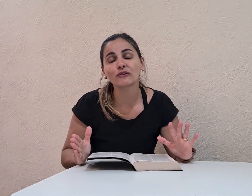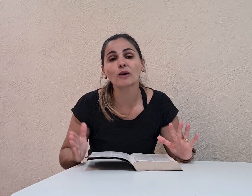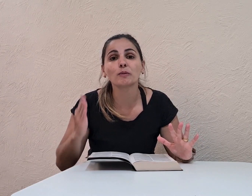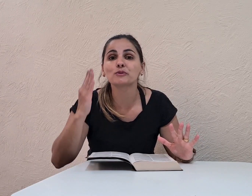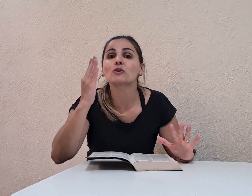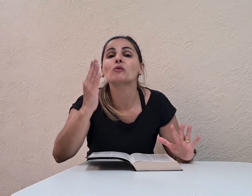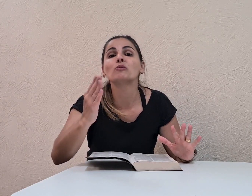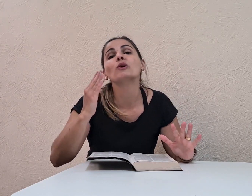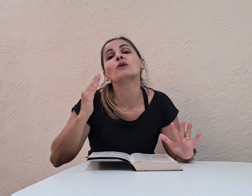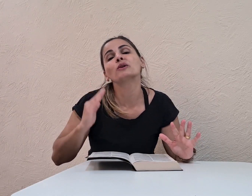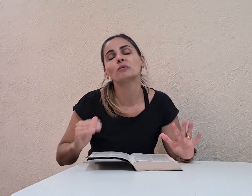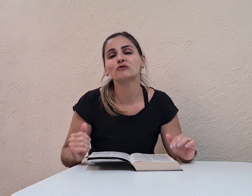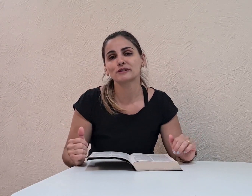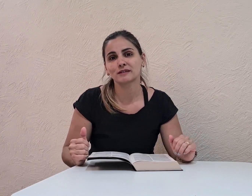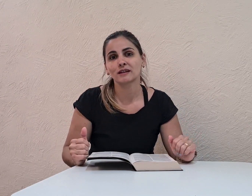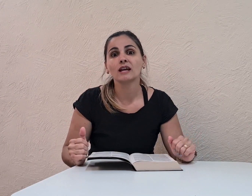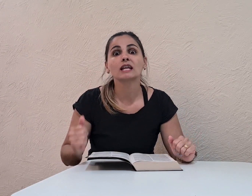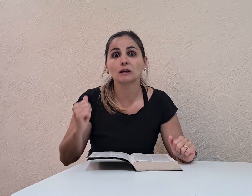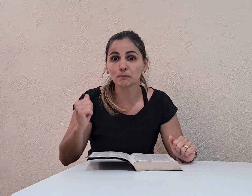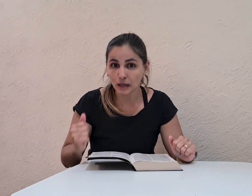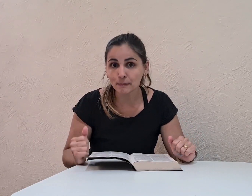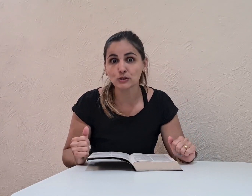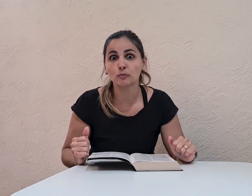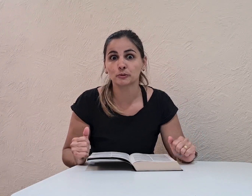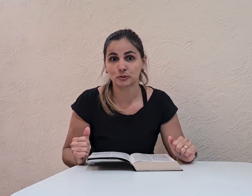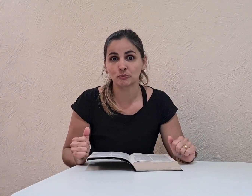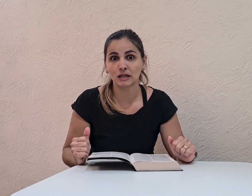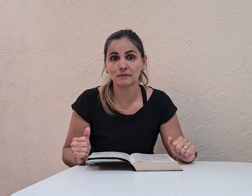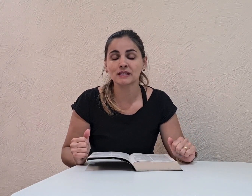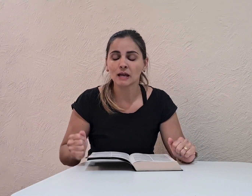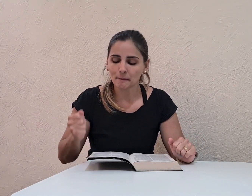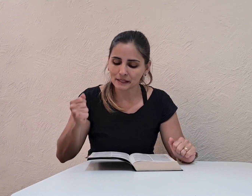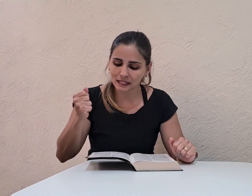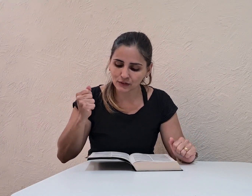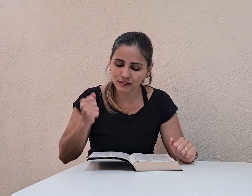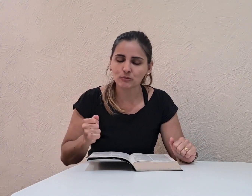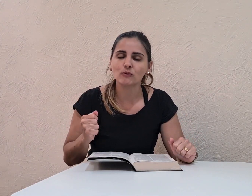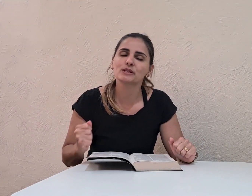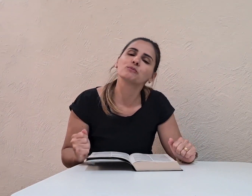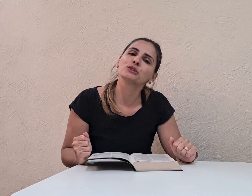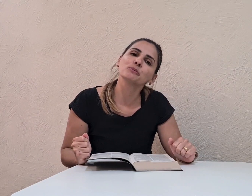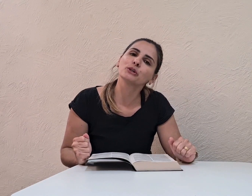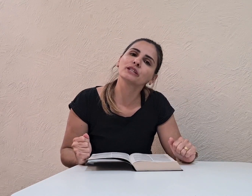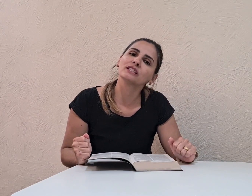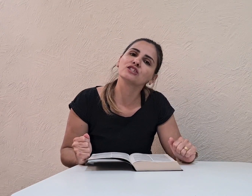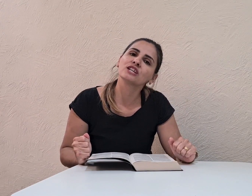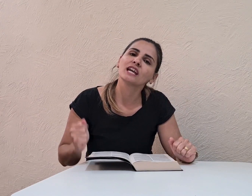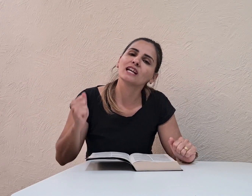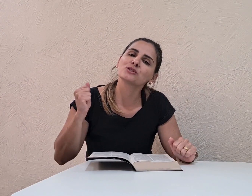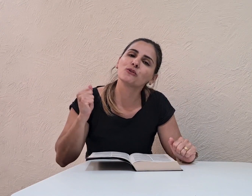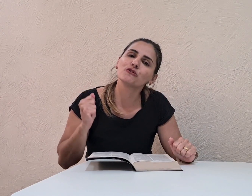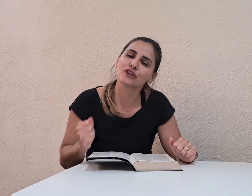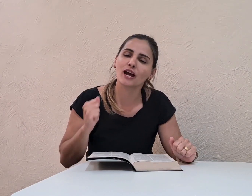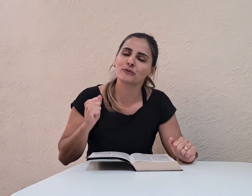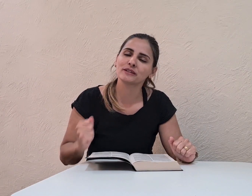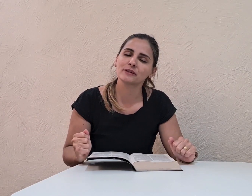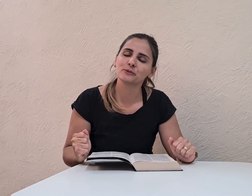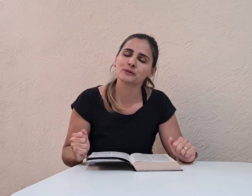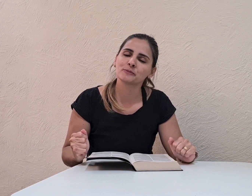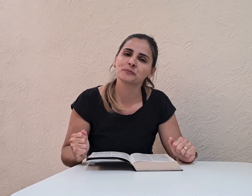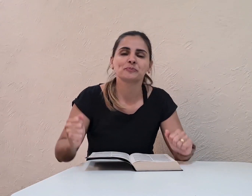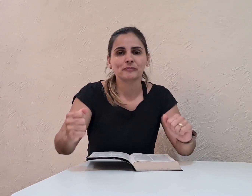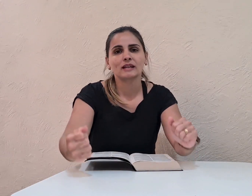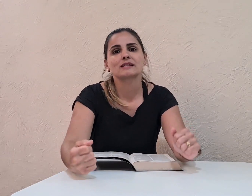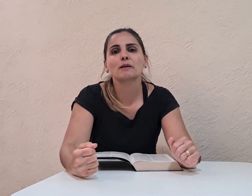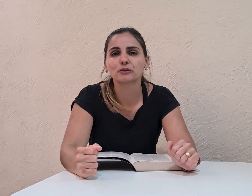herói da fé é uma pessoa como eu e como você, que também passou por problemas, mas que eles fizeram uma coisa muito importante. Eles confiaram em